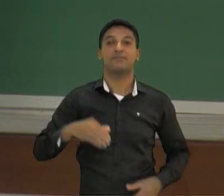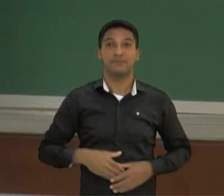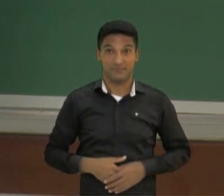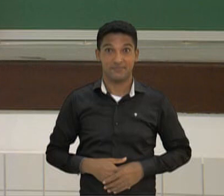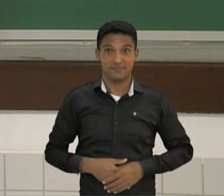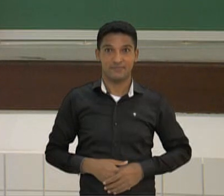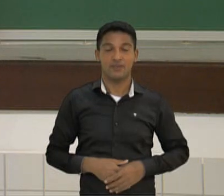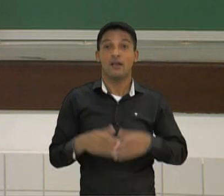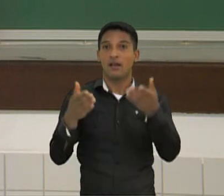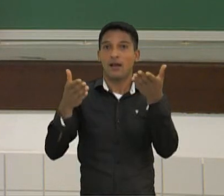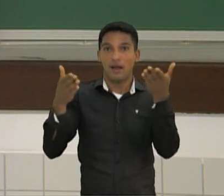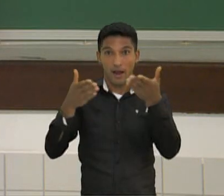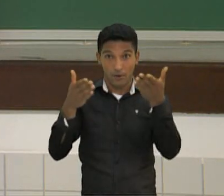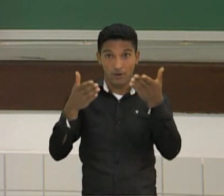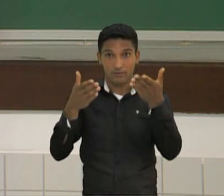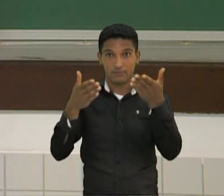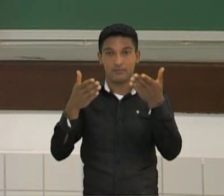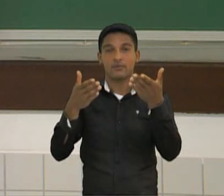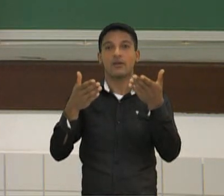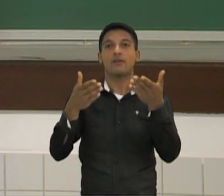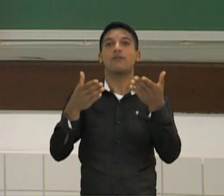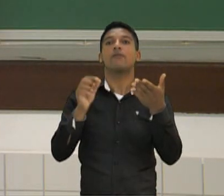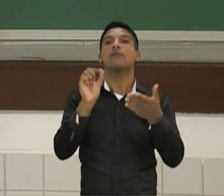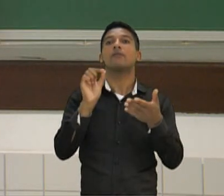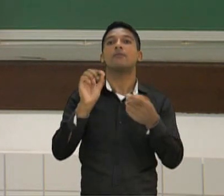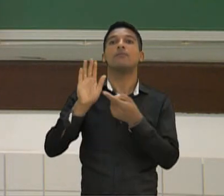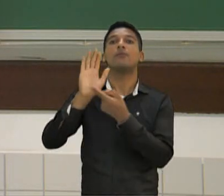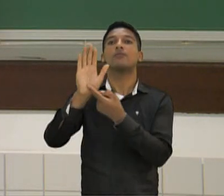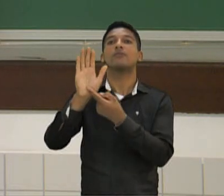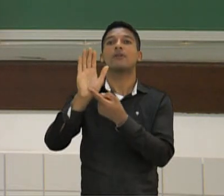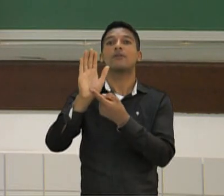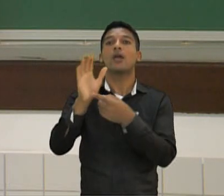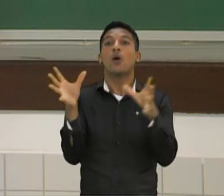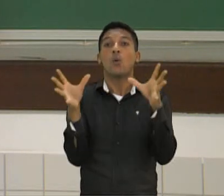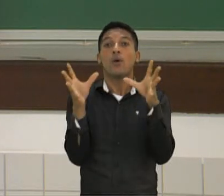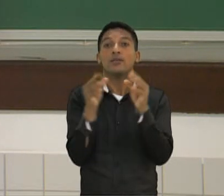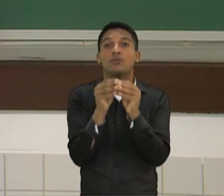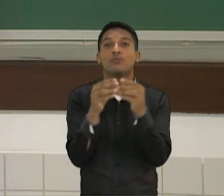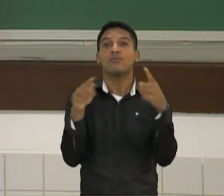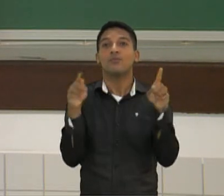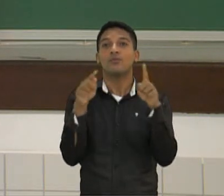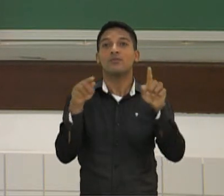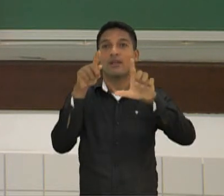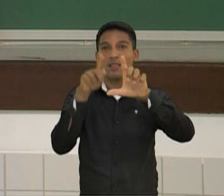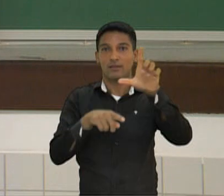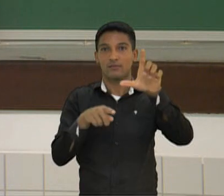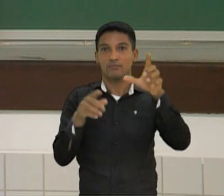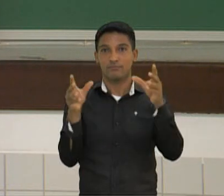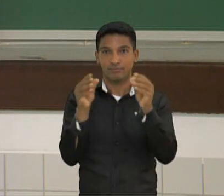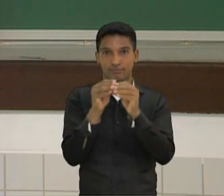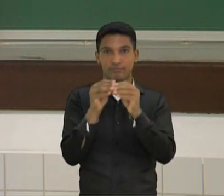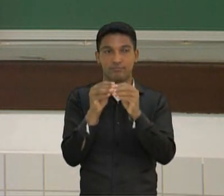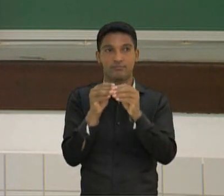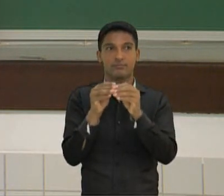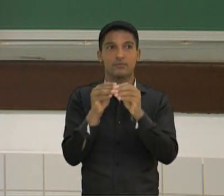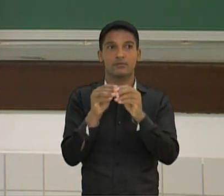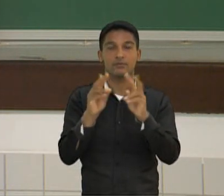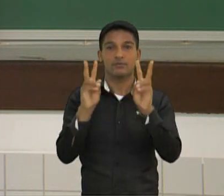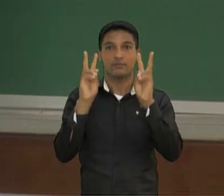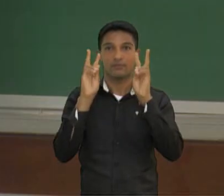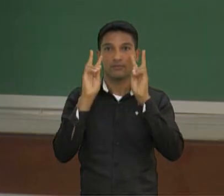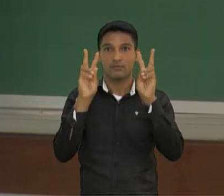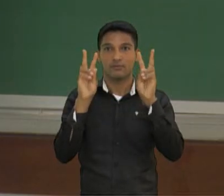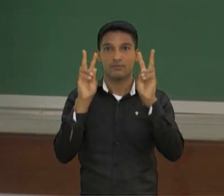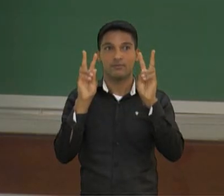comigo, no próximo slide eu vou mostrar um resumo da nossa música. Vamos lá? O que a gente trabalhou na música? Então, eu trouxe aqui